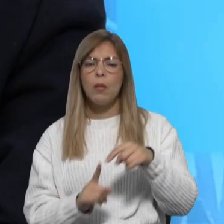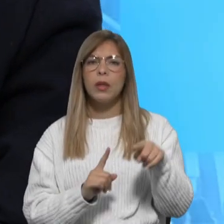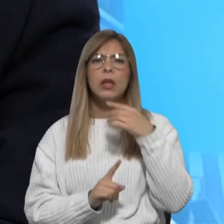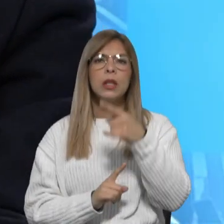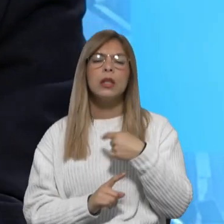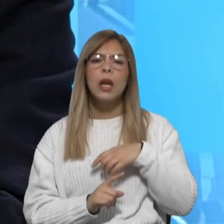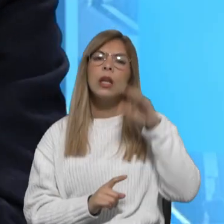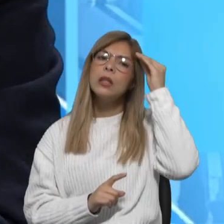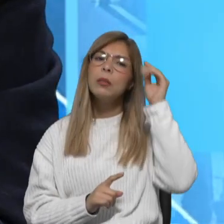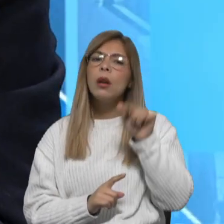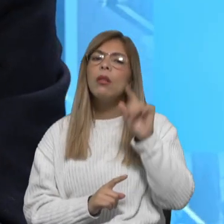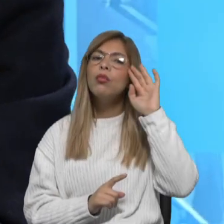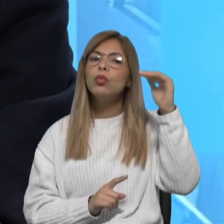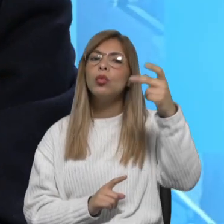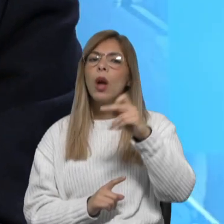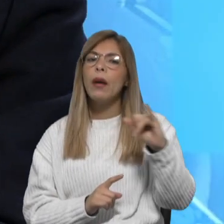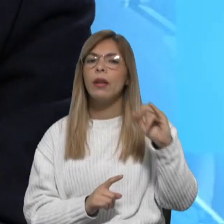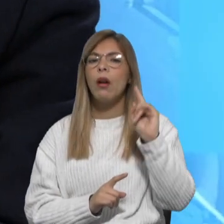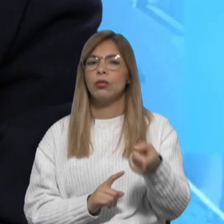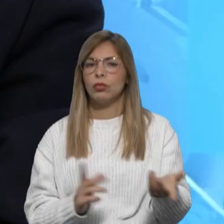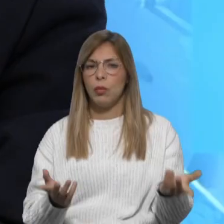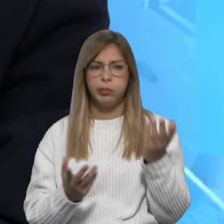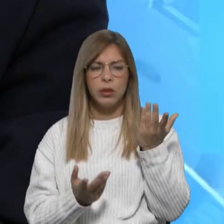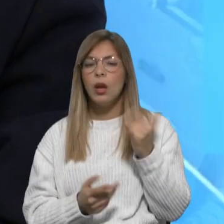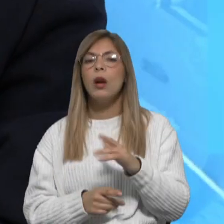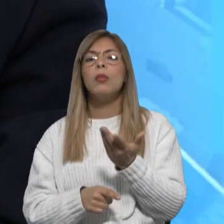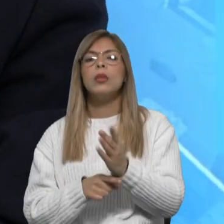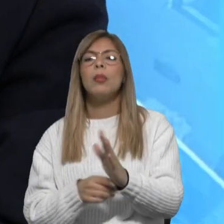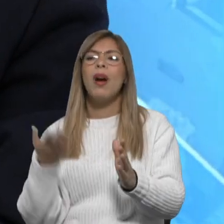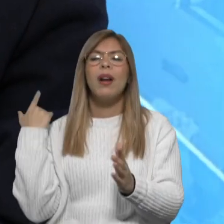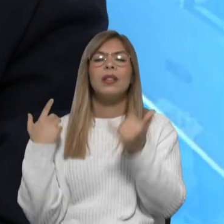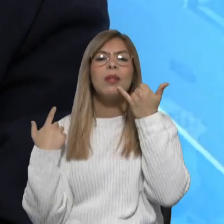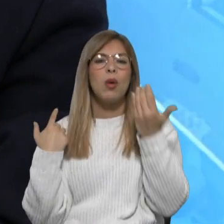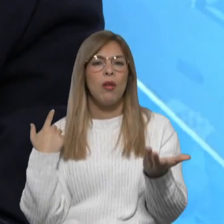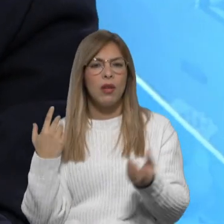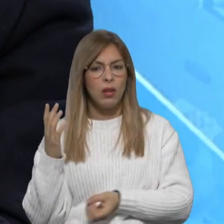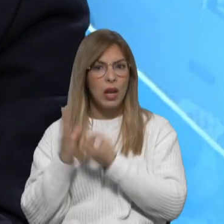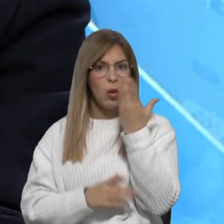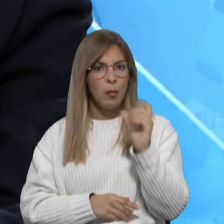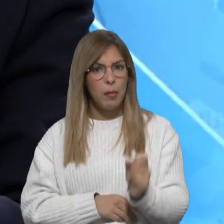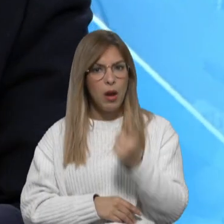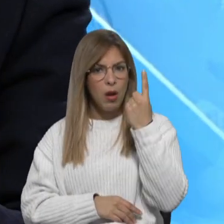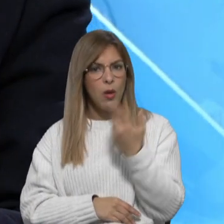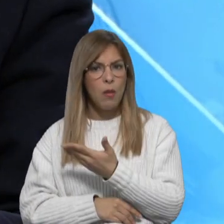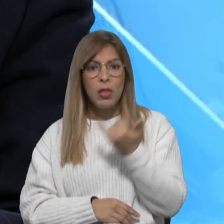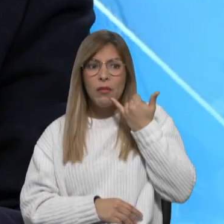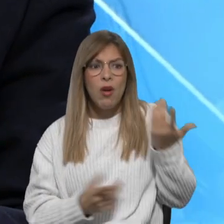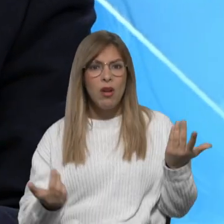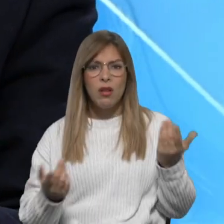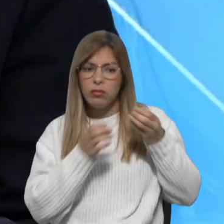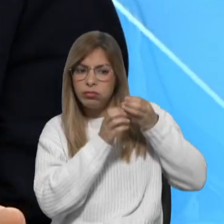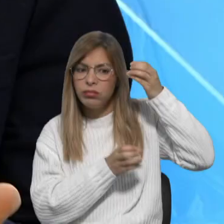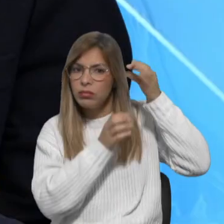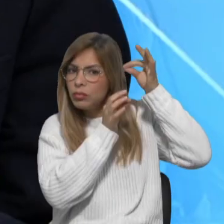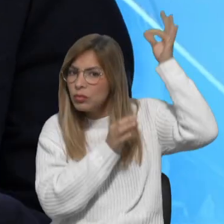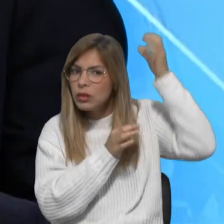que é que vai ser a inteligência artificial. E dava como exemplo o telemóvel. Os telemóveis, quando apareceram, nós tínhamos era um telefone. Mas